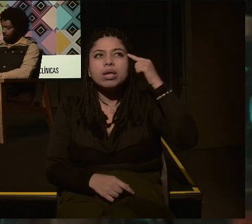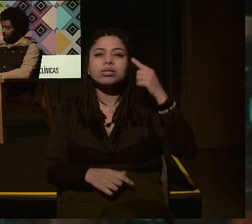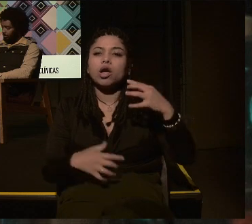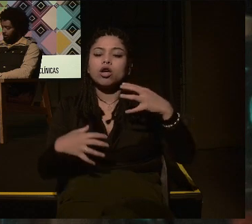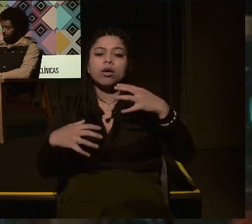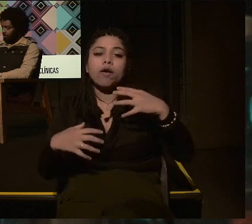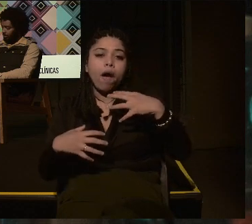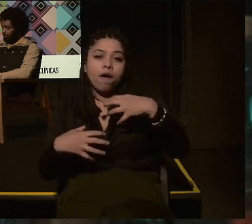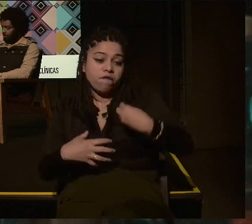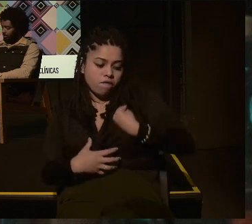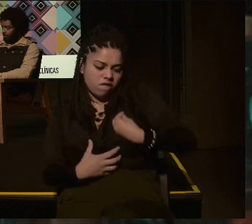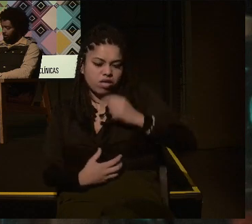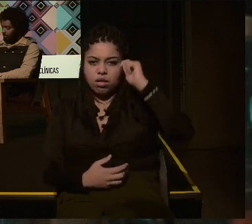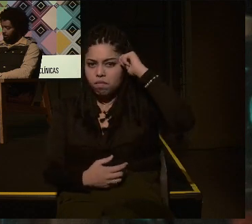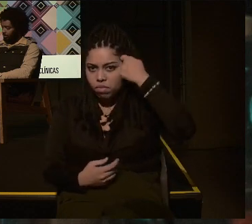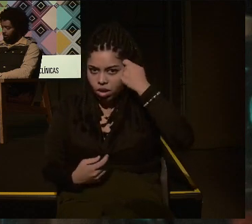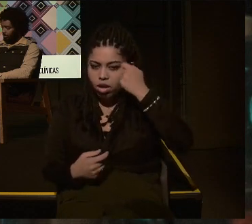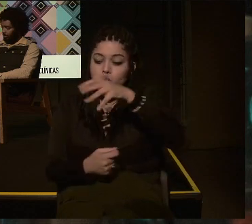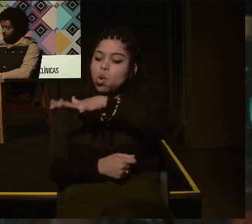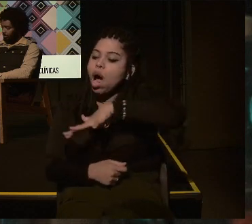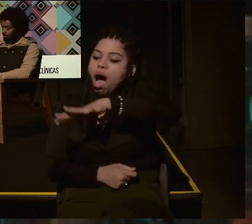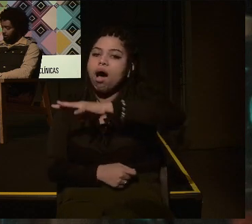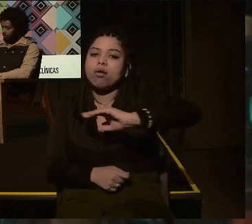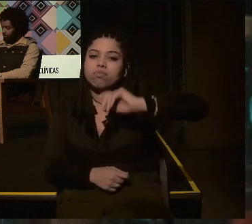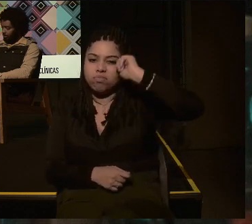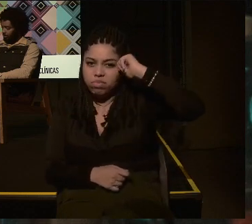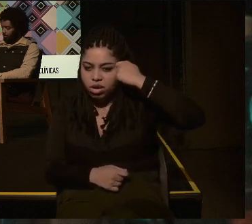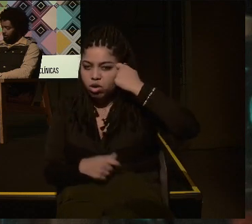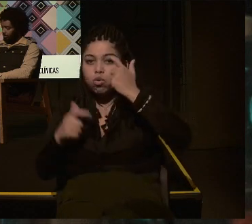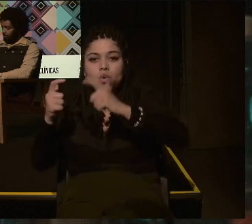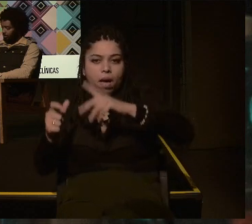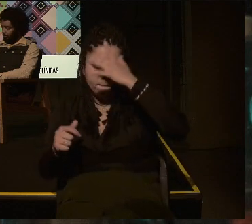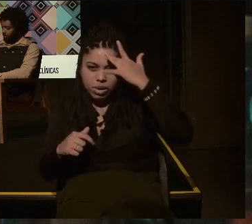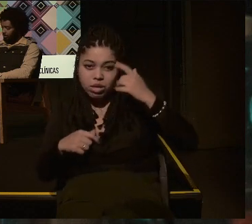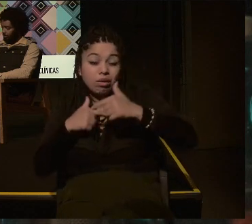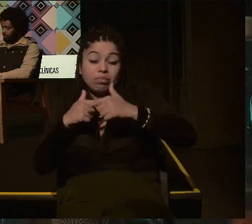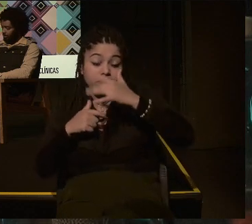vida pretos, territórios negros e